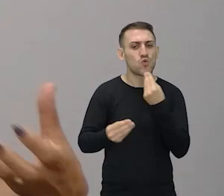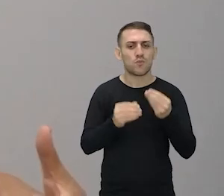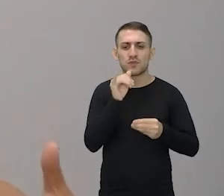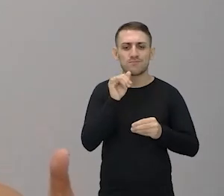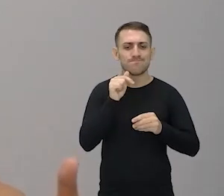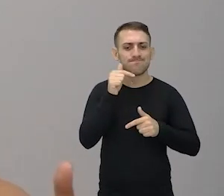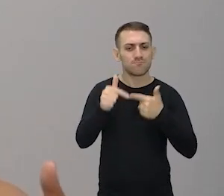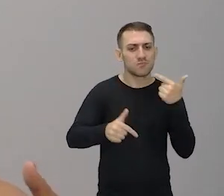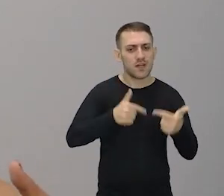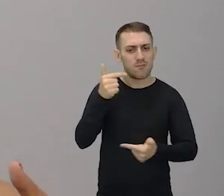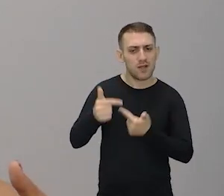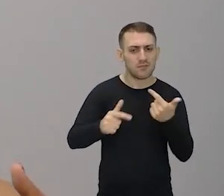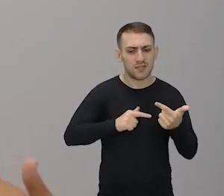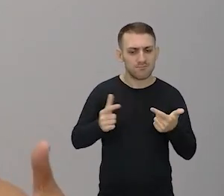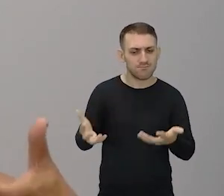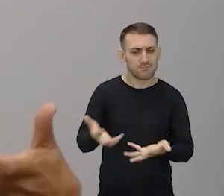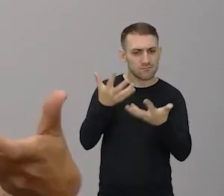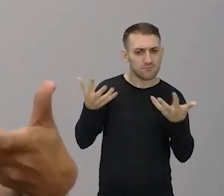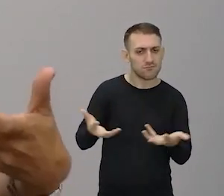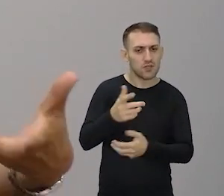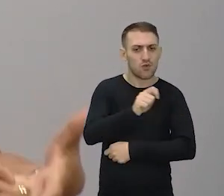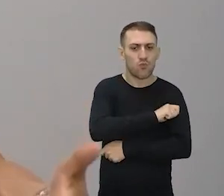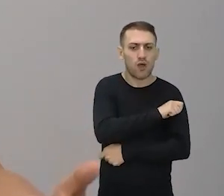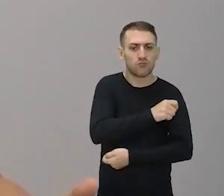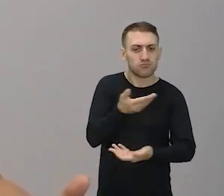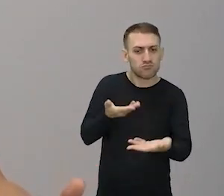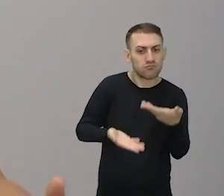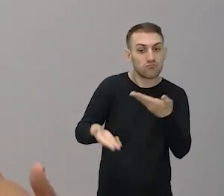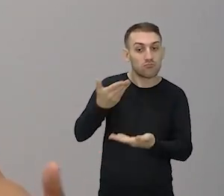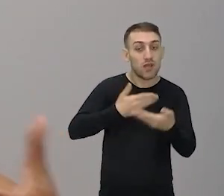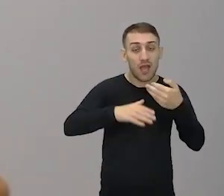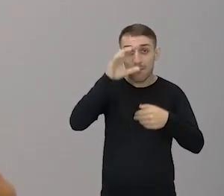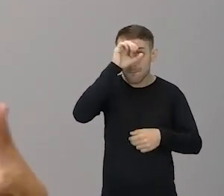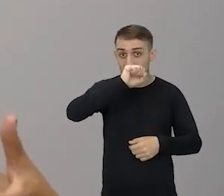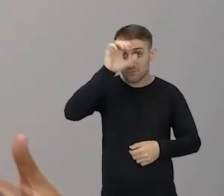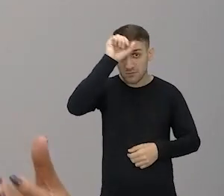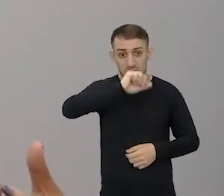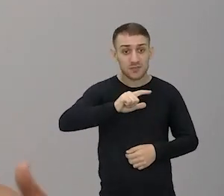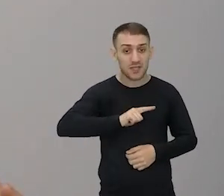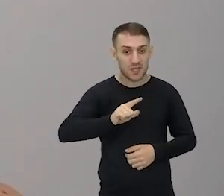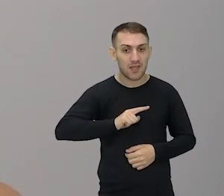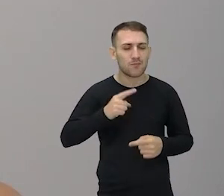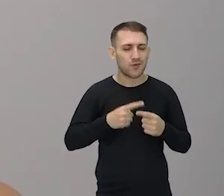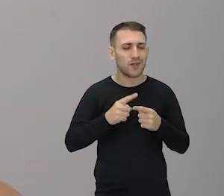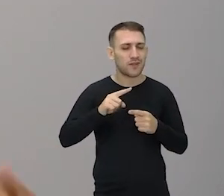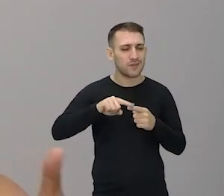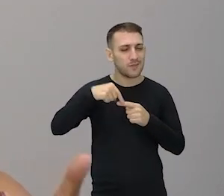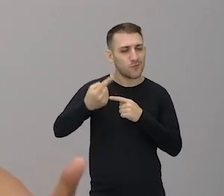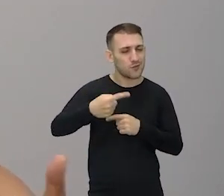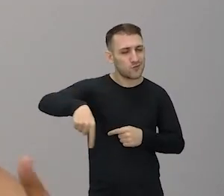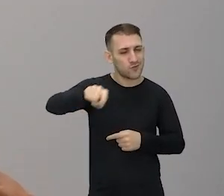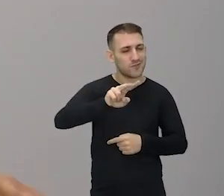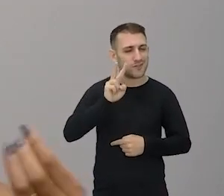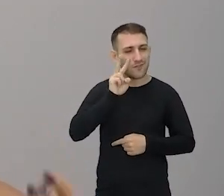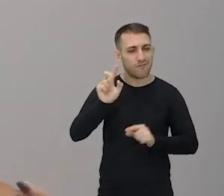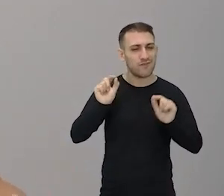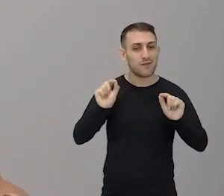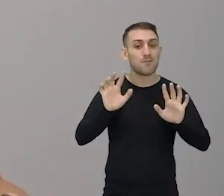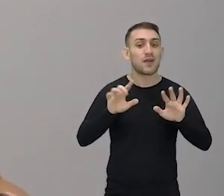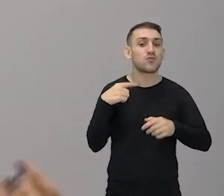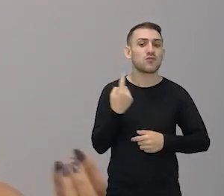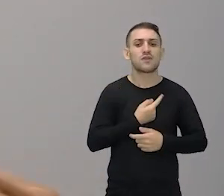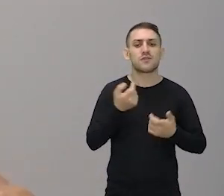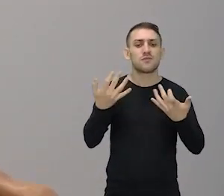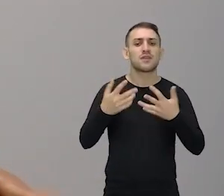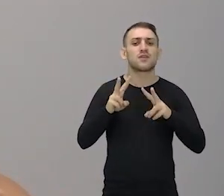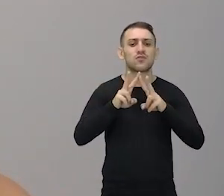trabalho trouxe engajamento para os alunos, trouxe aprendizagem, né, que os resultados vão mostrar isso, mas quando a gente fala,